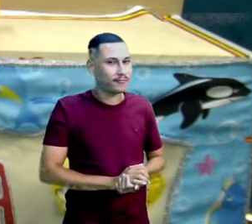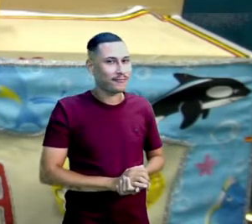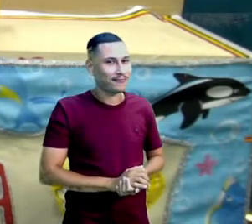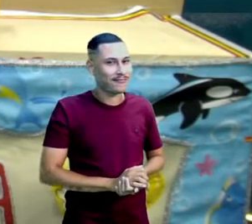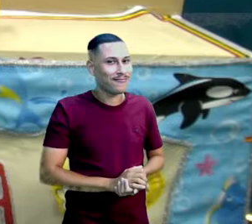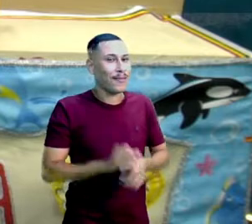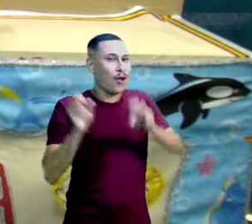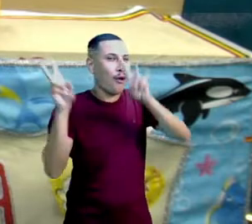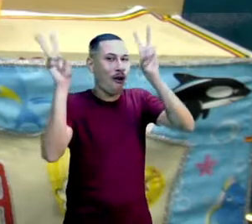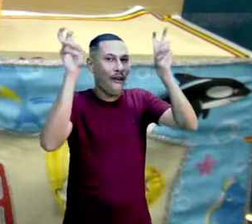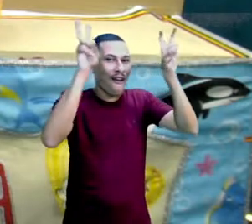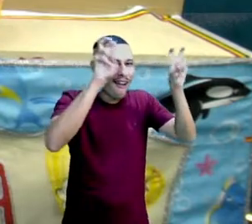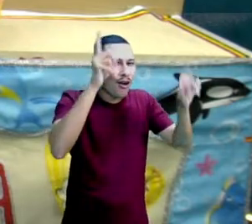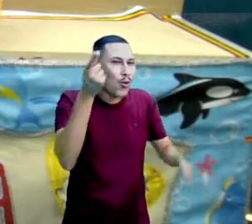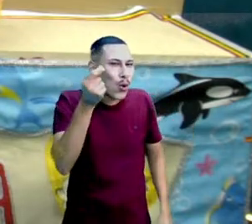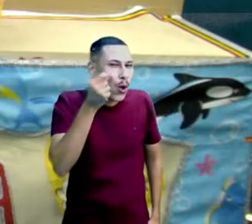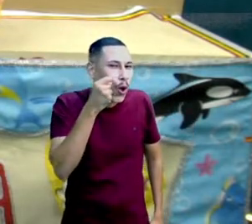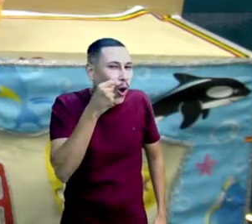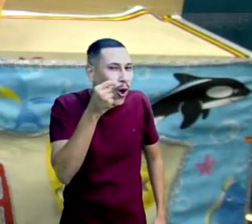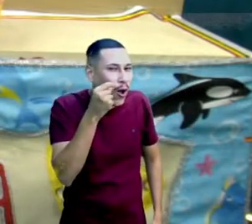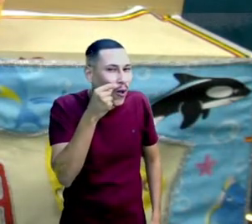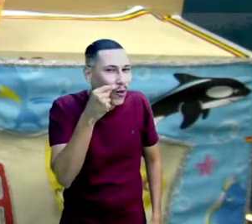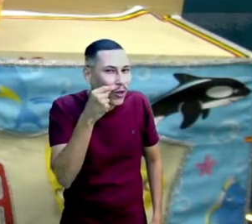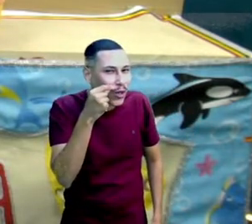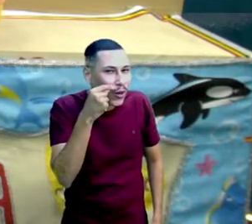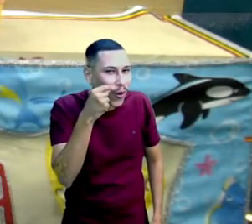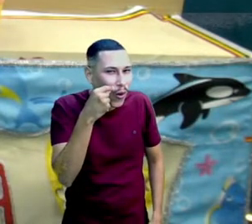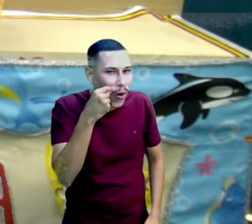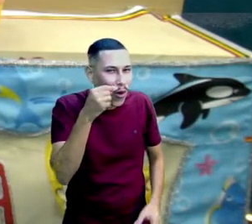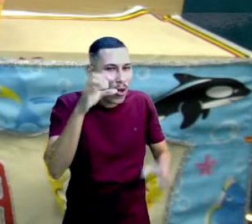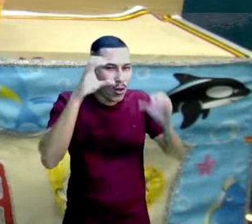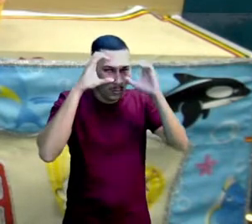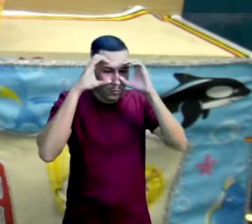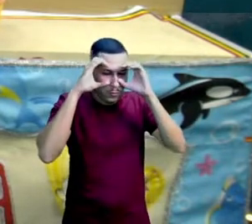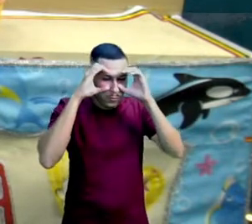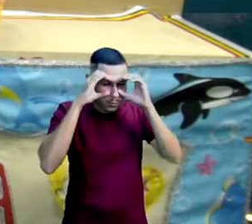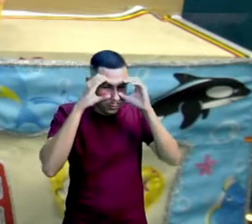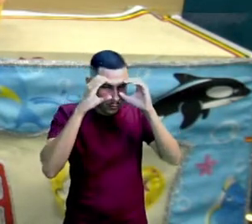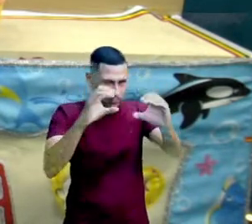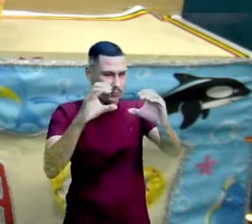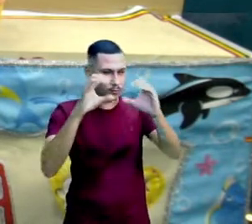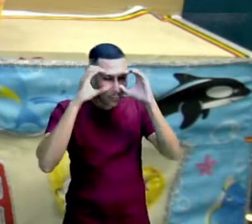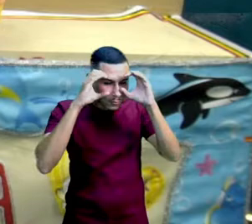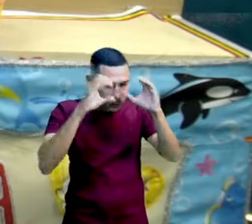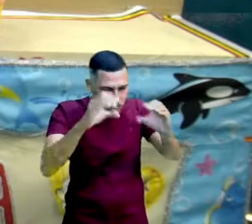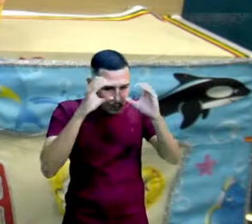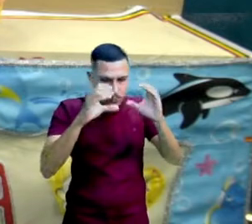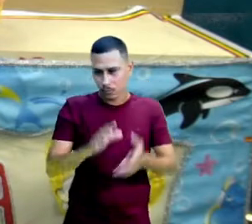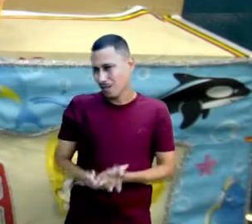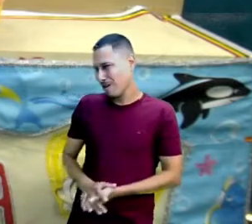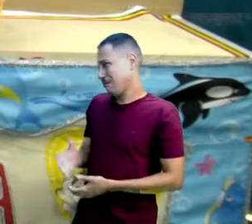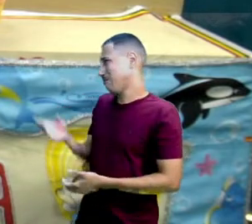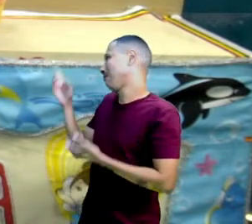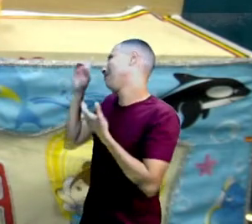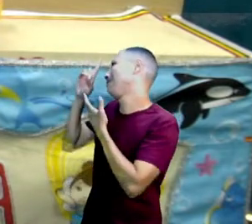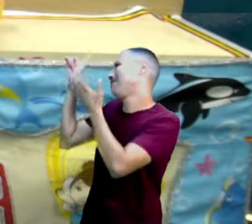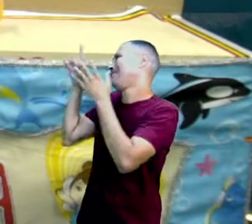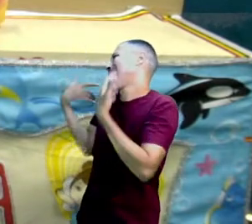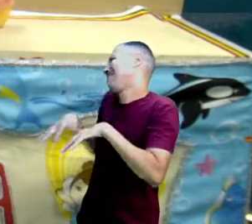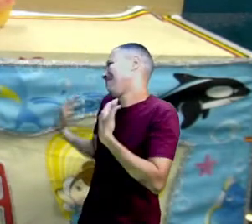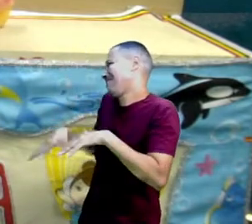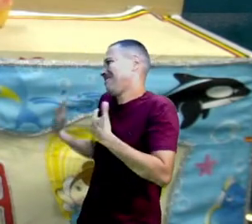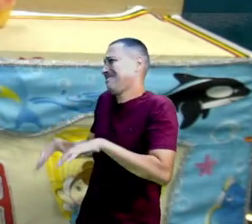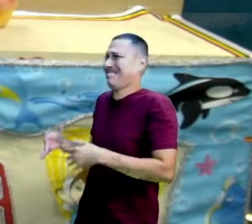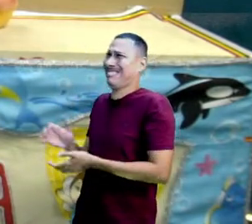O rato... Ai, meu Deus do céu! Ambicioso! Ai, meu Deus Olha do céu! Olha o ratinho!